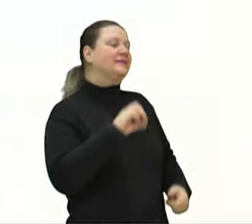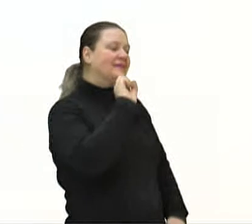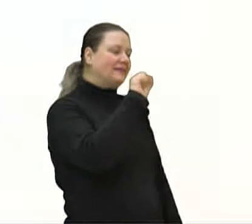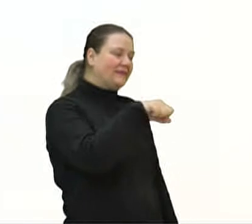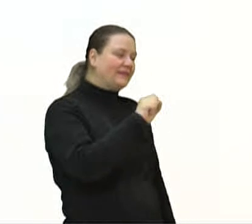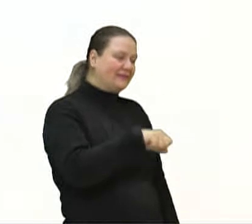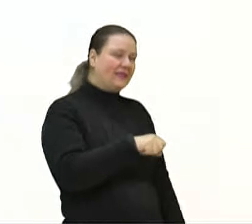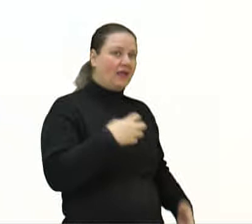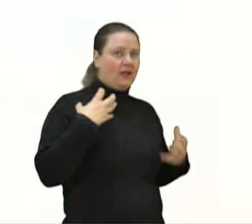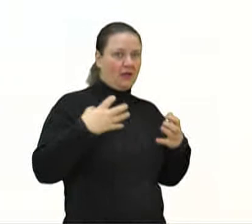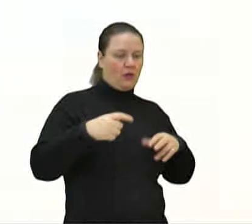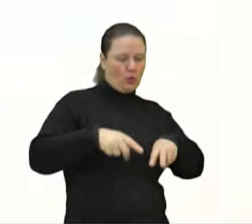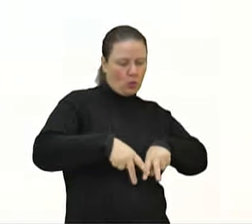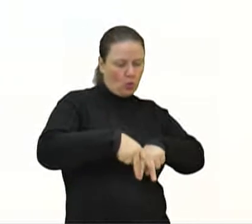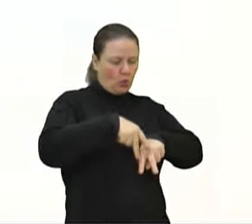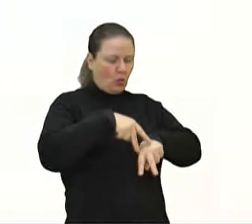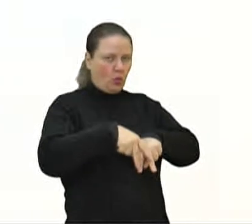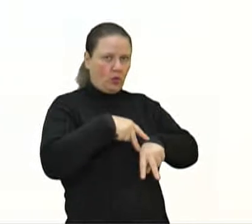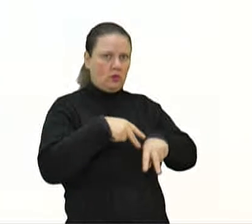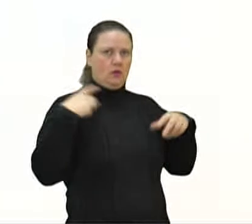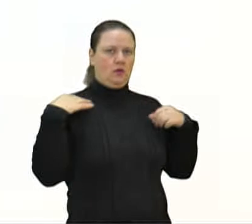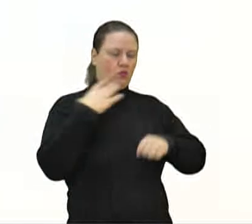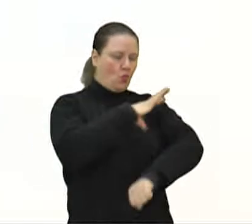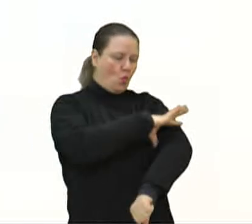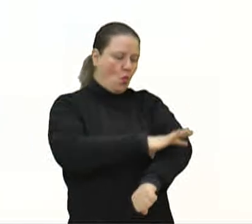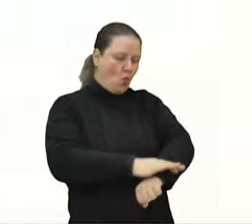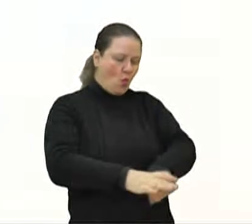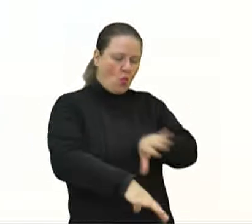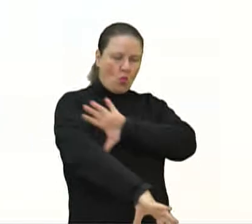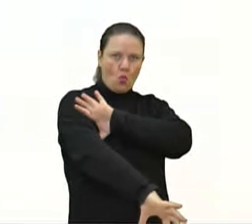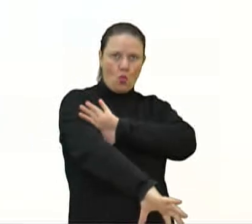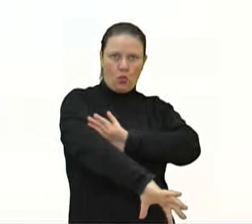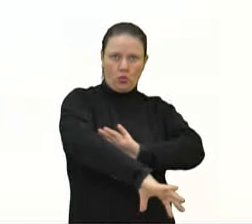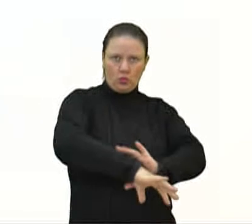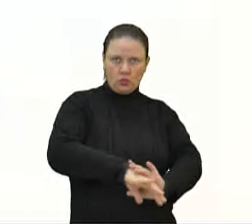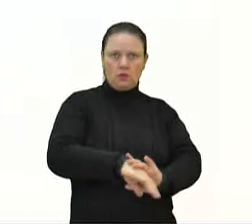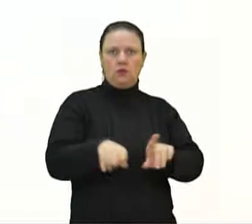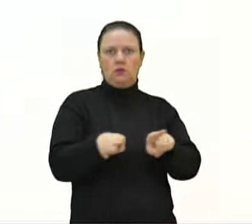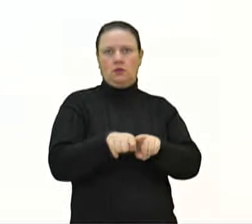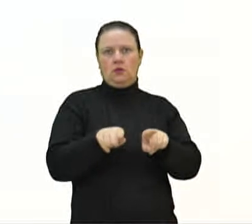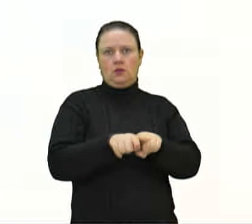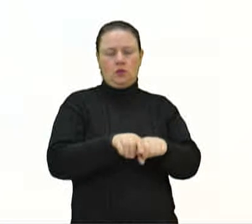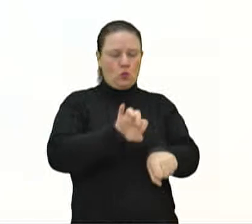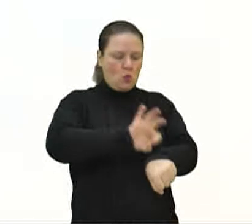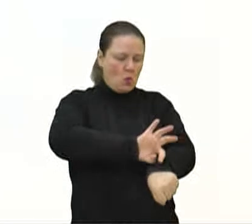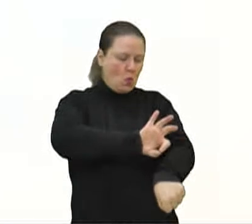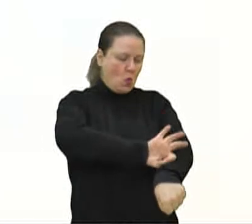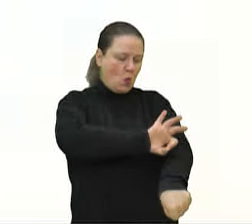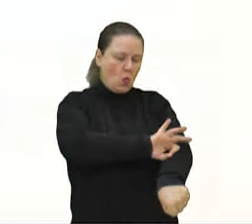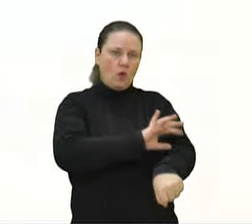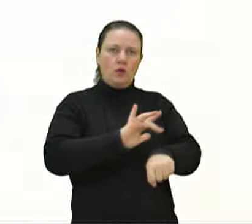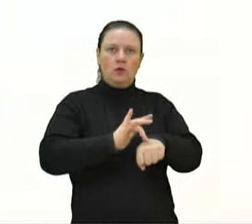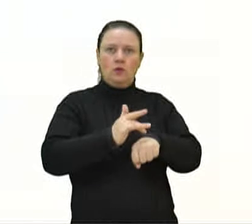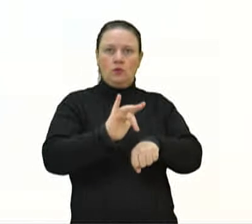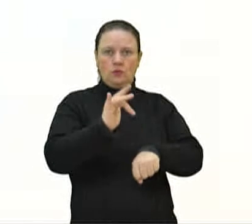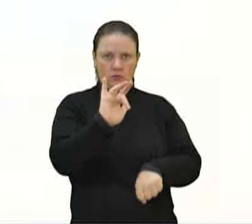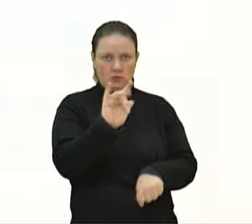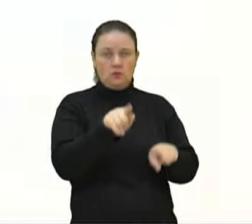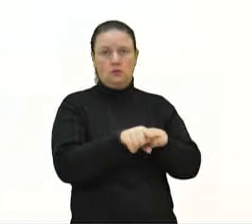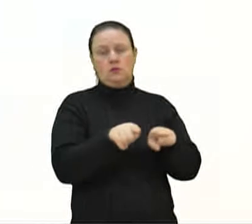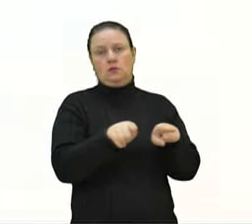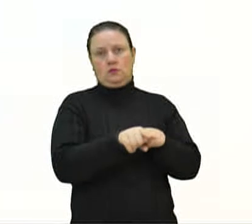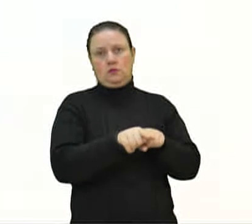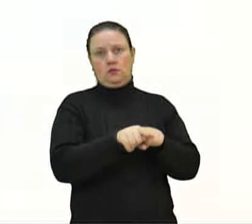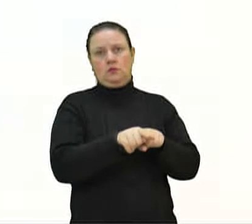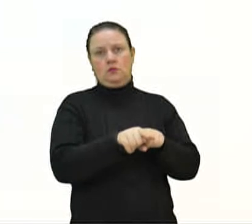un pantalón de seda, una blusa de punto con botones dourados ou algo así. Então, Olivia gostaria de ver uma calça de seda e uma